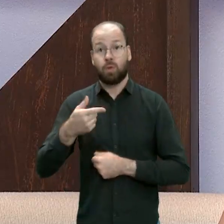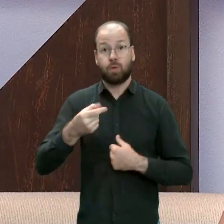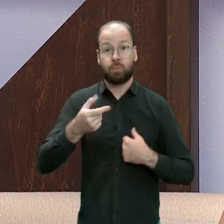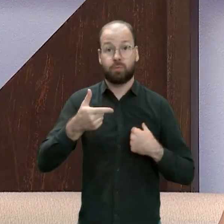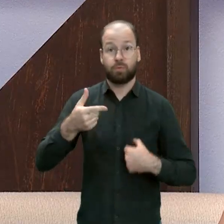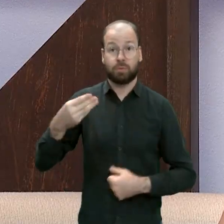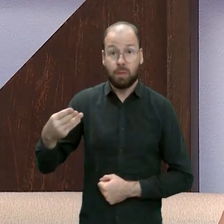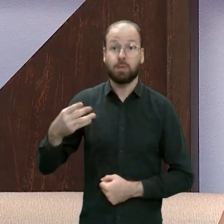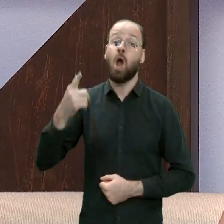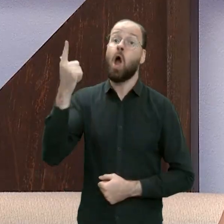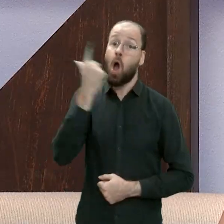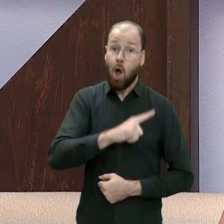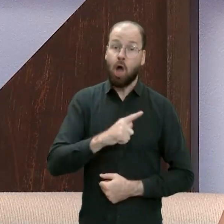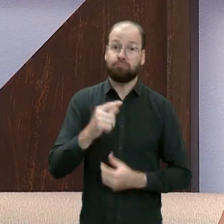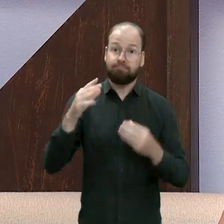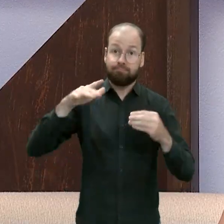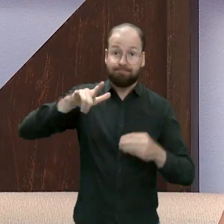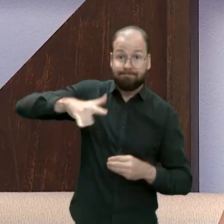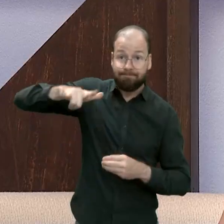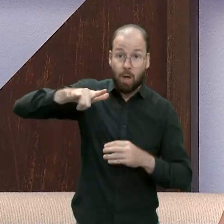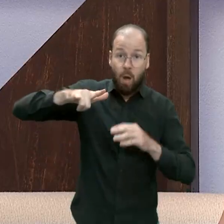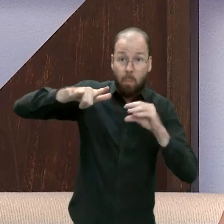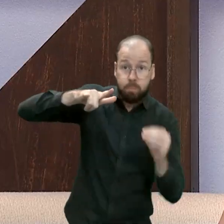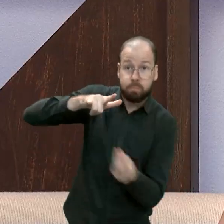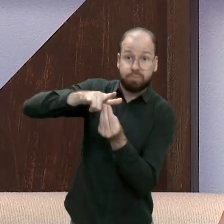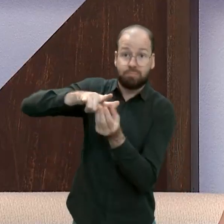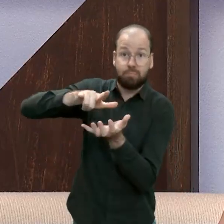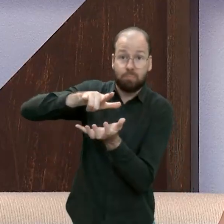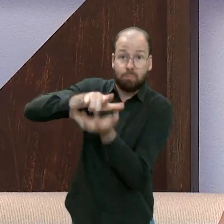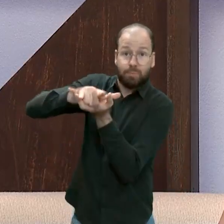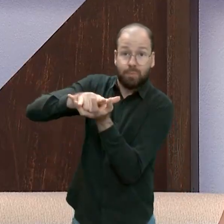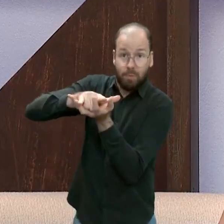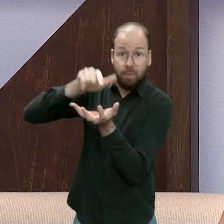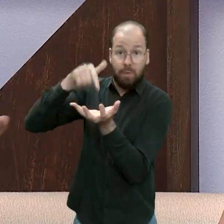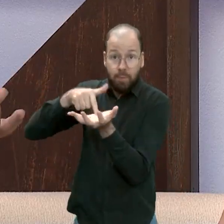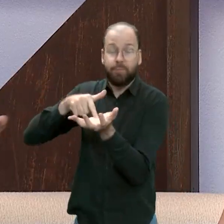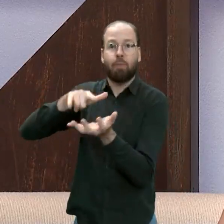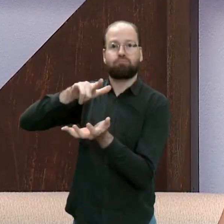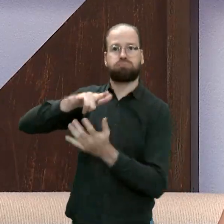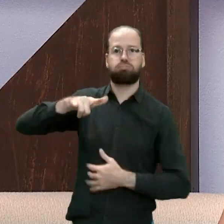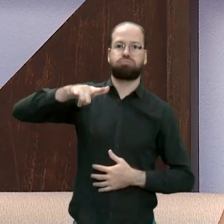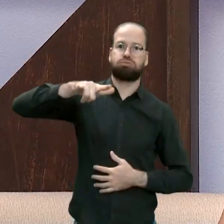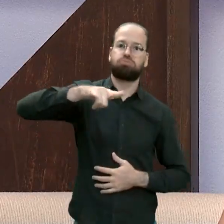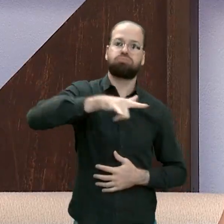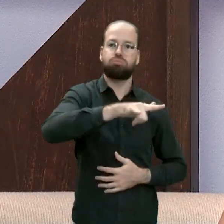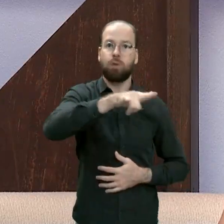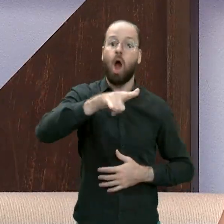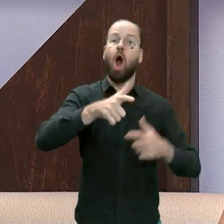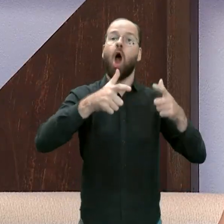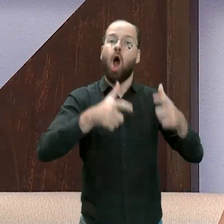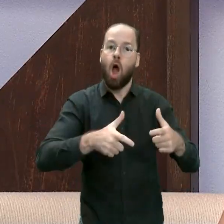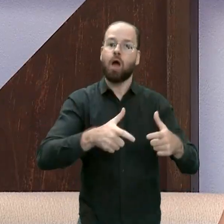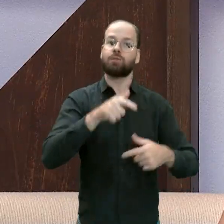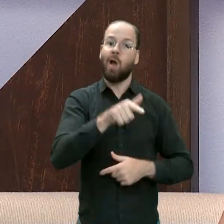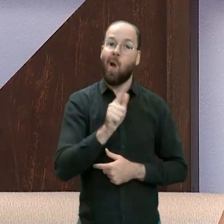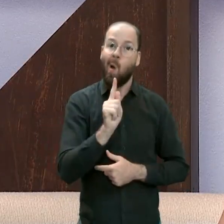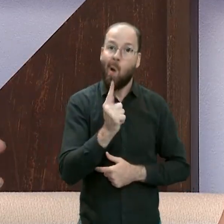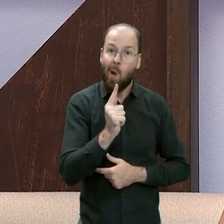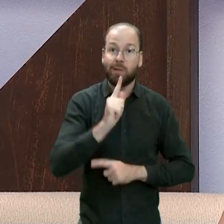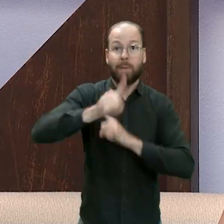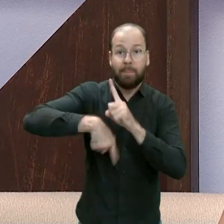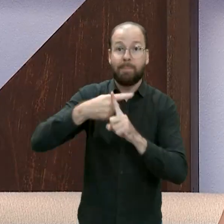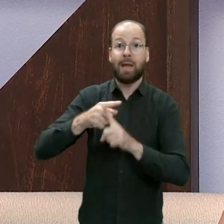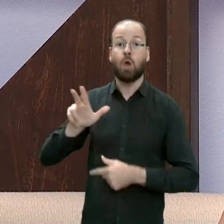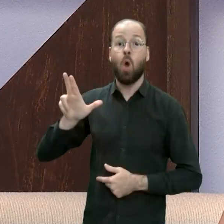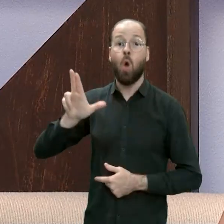conseguimos colocar um equipamento no drone, e o drone, né, começou a sobrevoar regiões não só em Goiânia, mas lá em Uberlândia, em